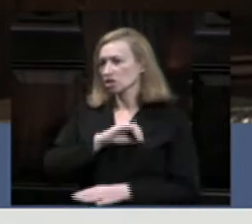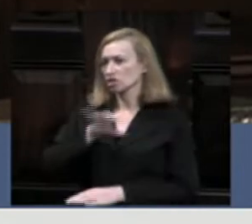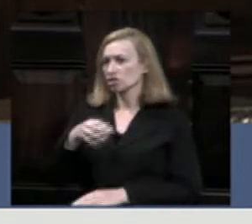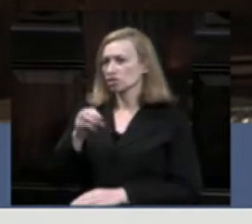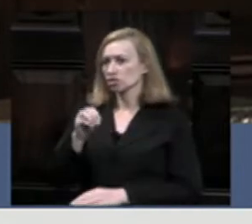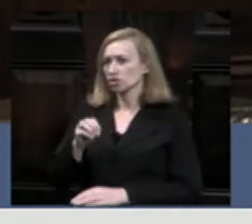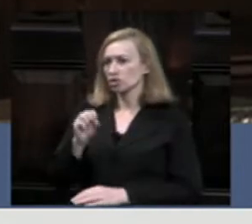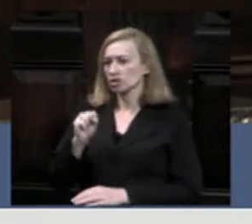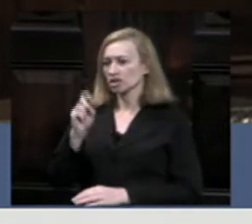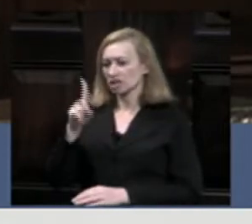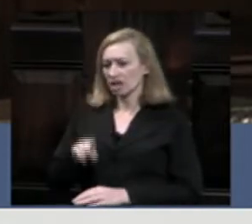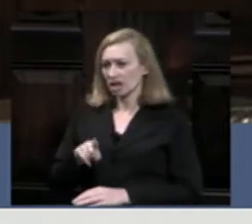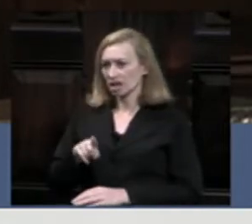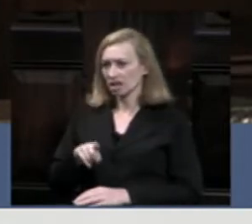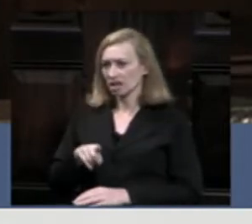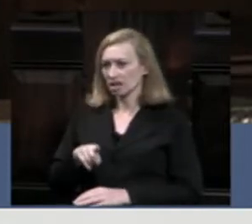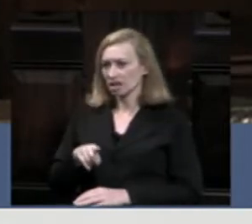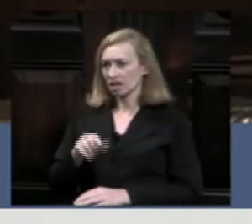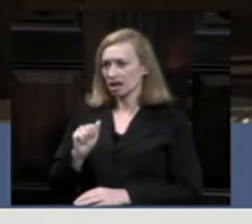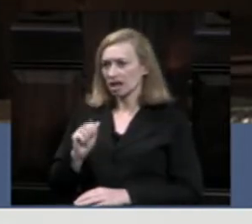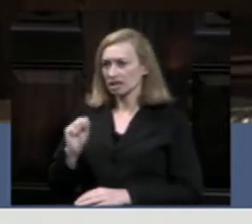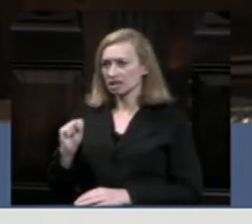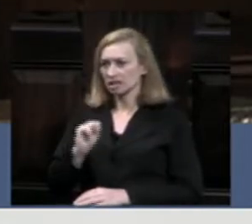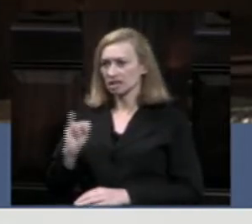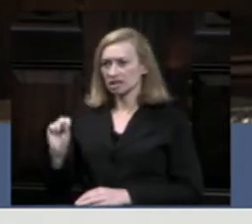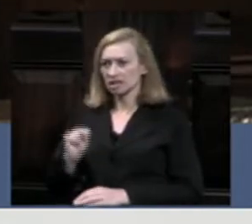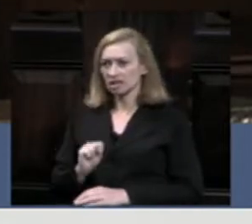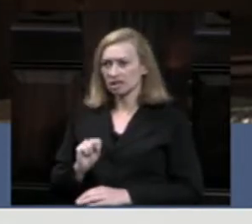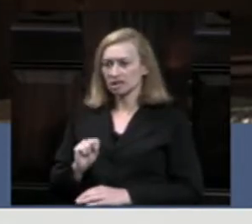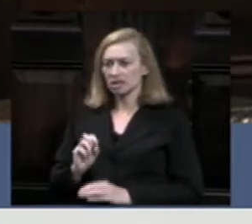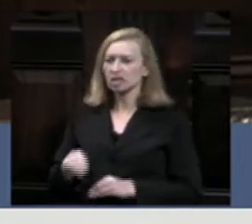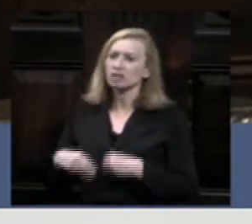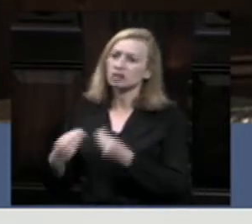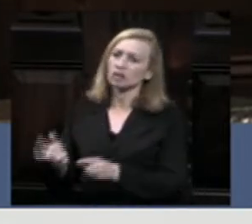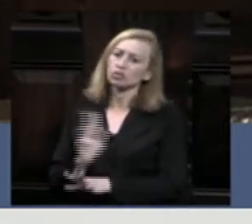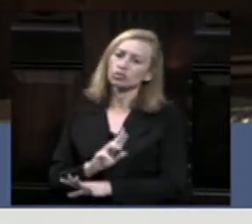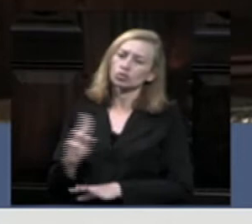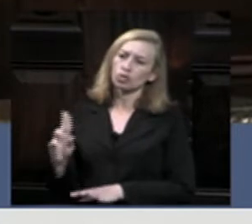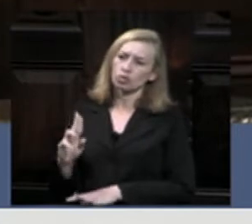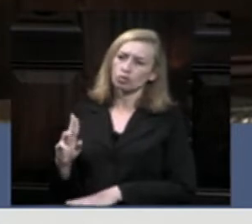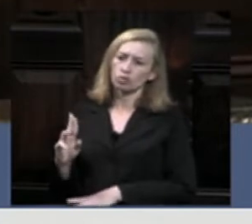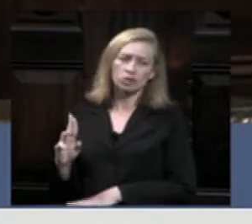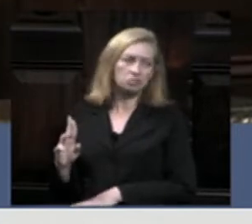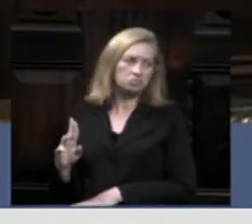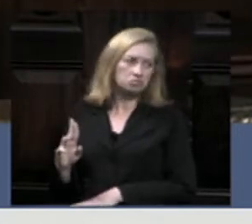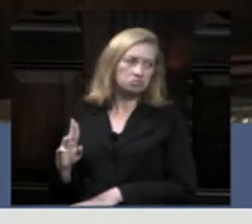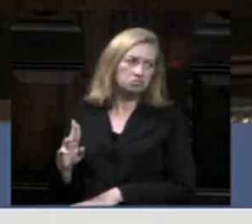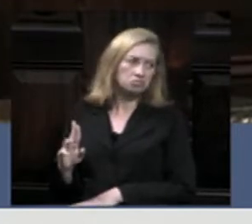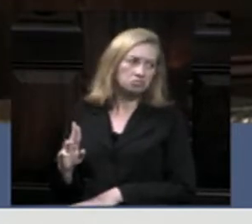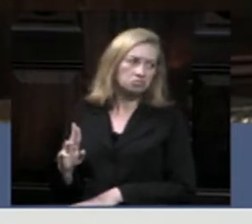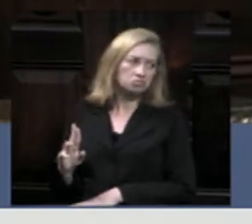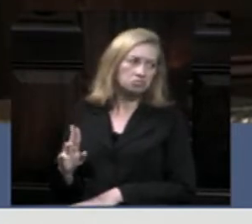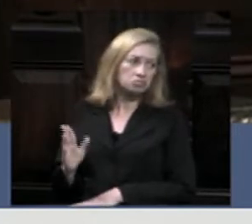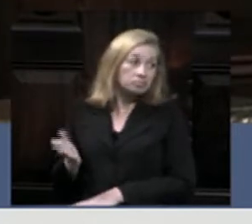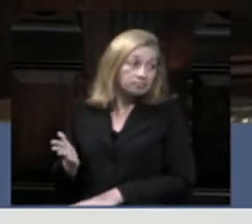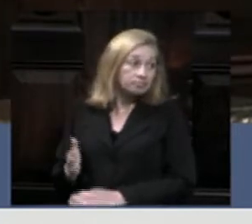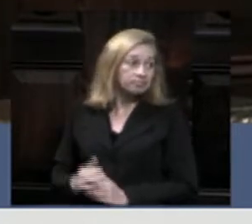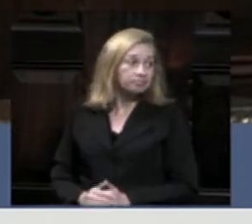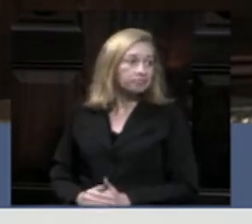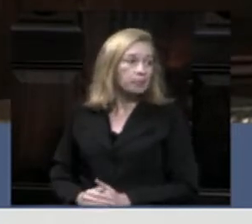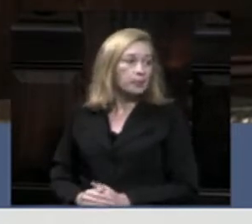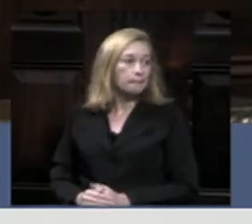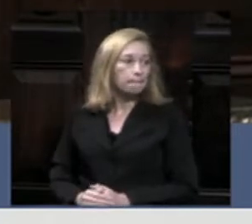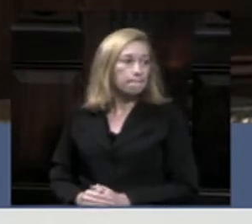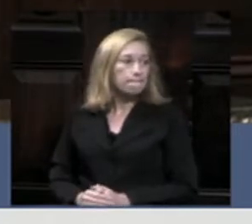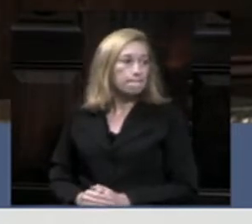de Assis, dando o nome do Parque da Tiririca, fazendo essa homenagem póstuma.